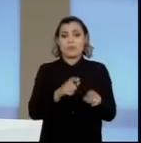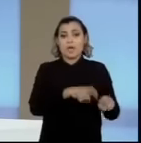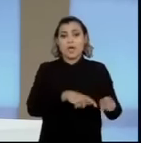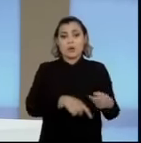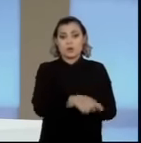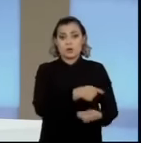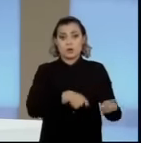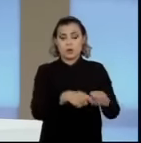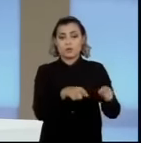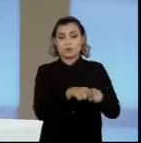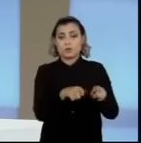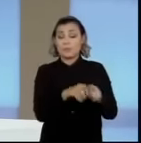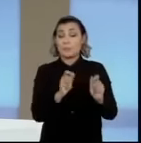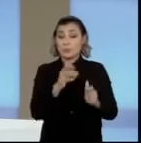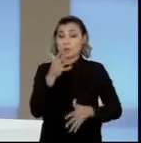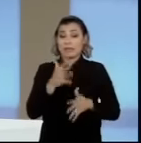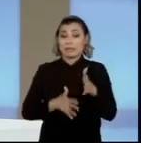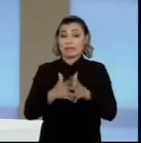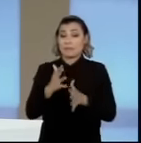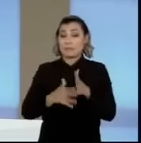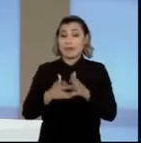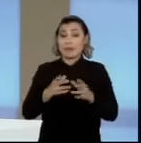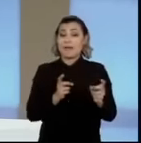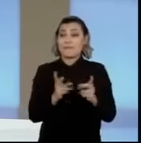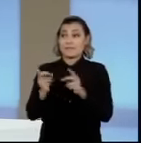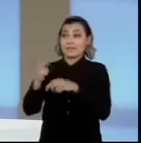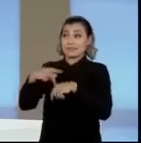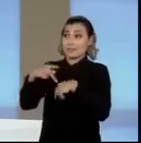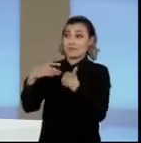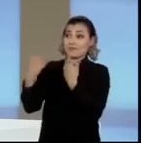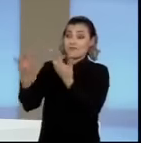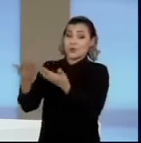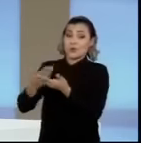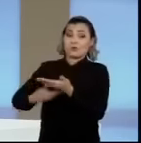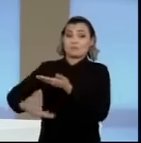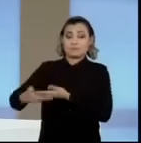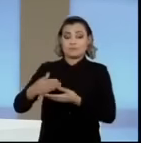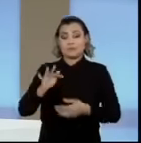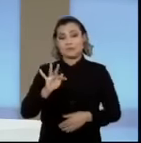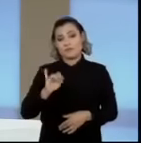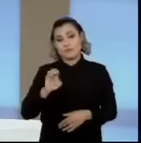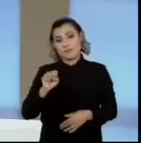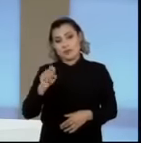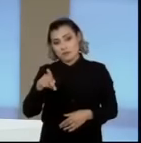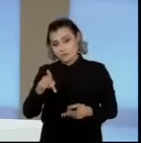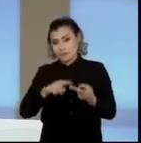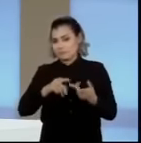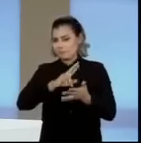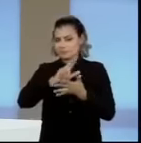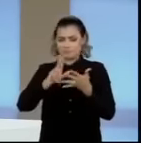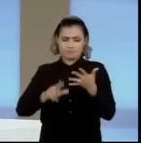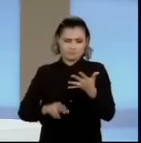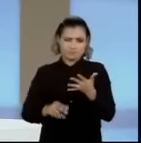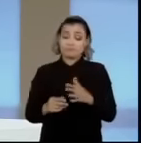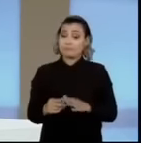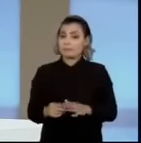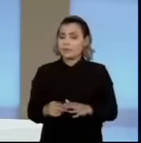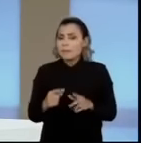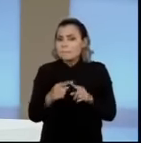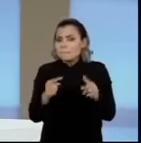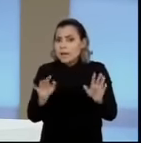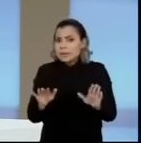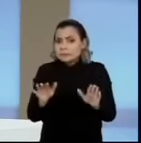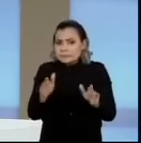que essa imagem pode prejudicar as exportações brasileiras, Fiesp, enfim. O custo